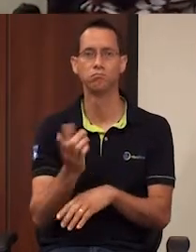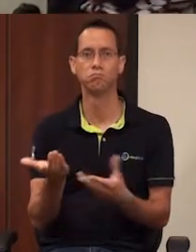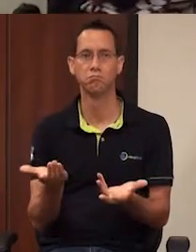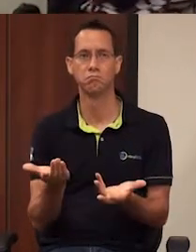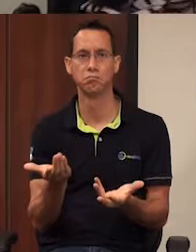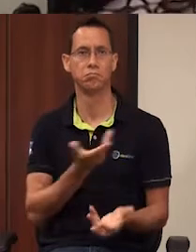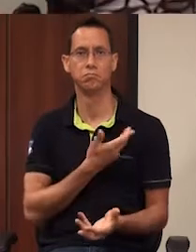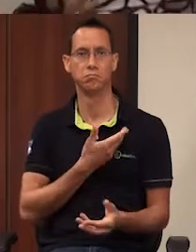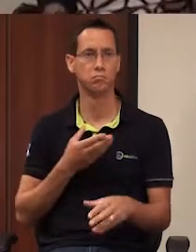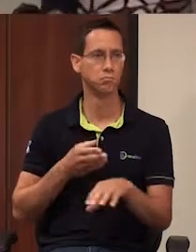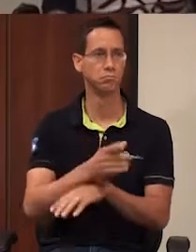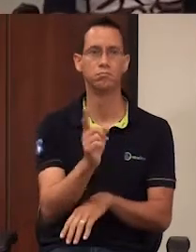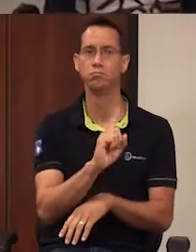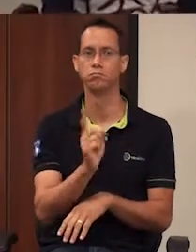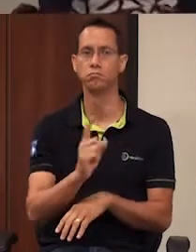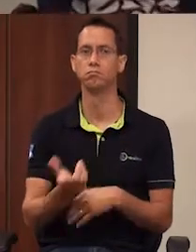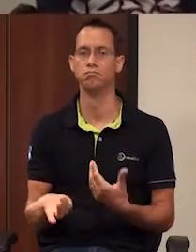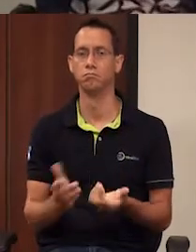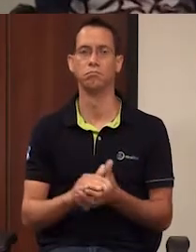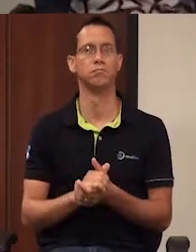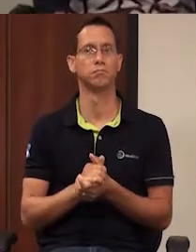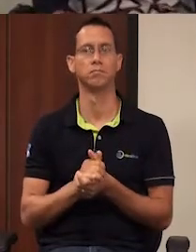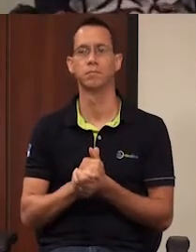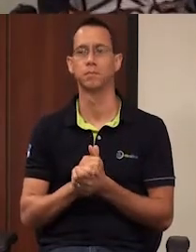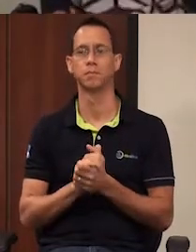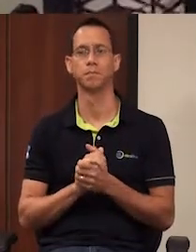da amiga, por exemplo, né?